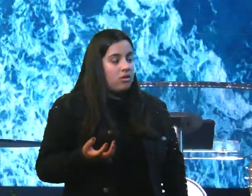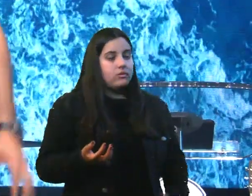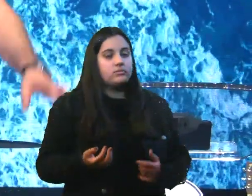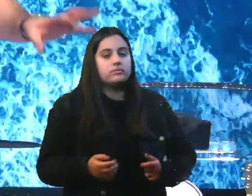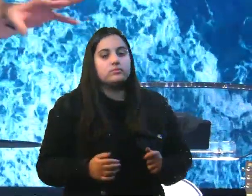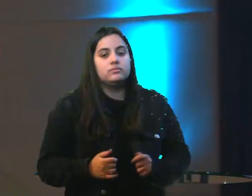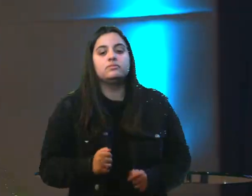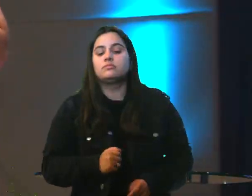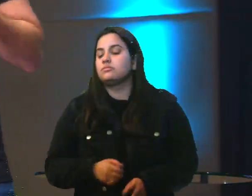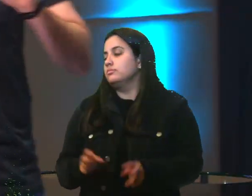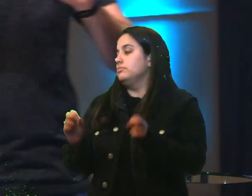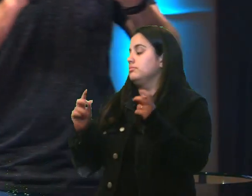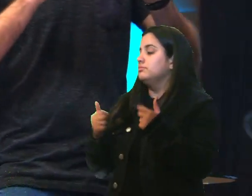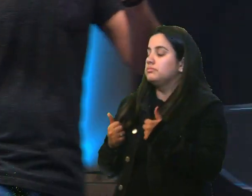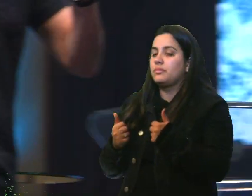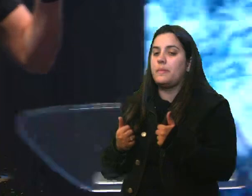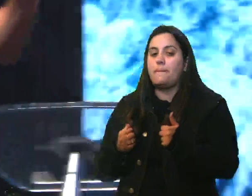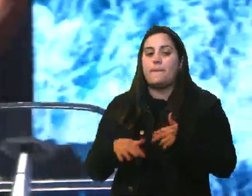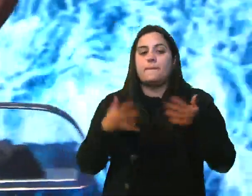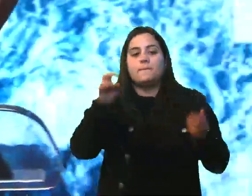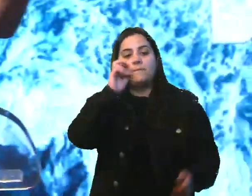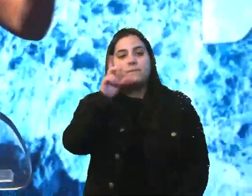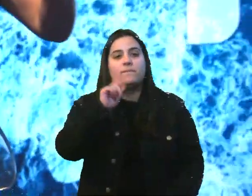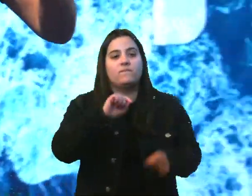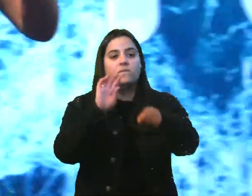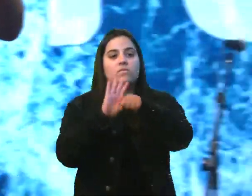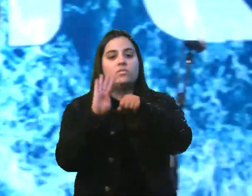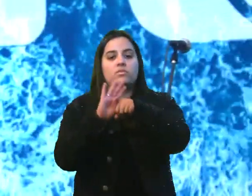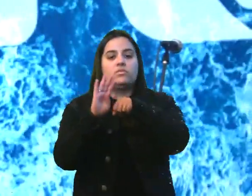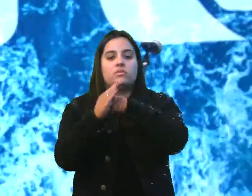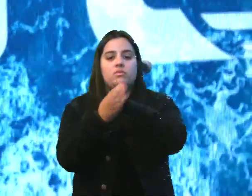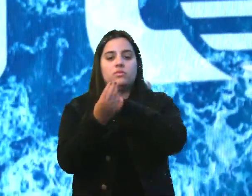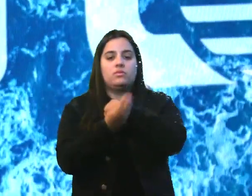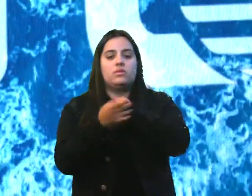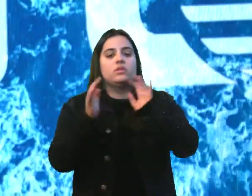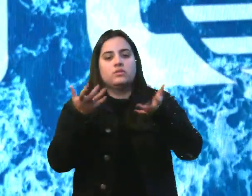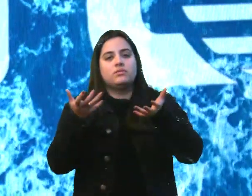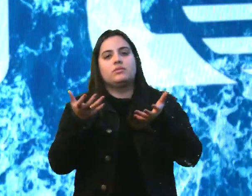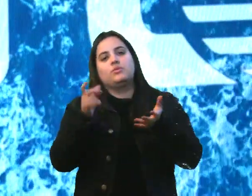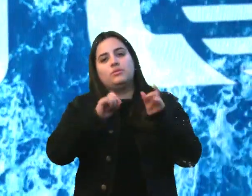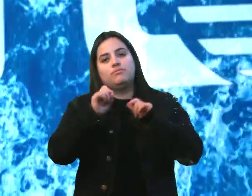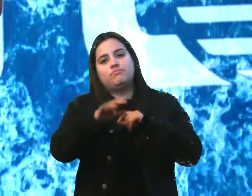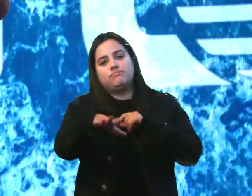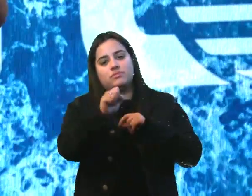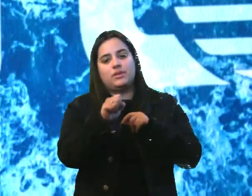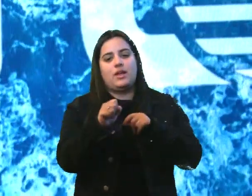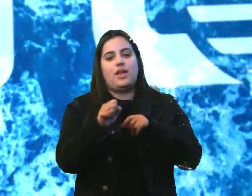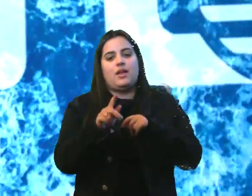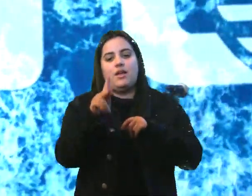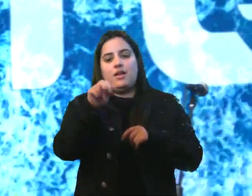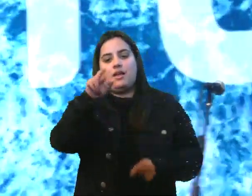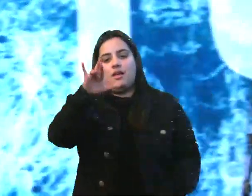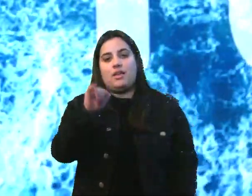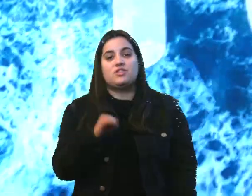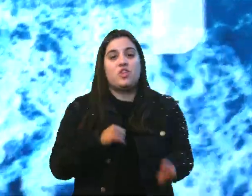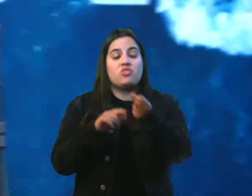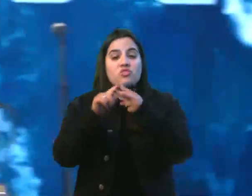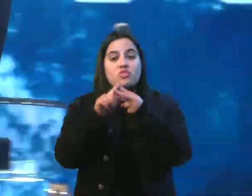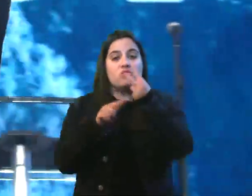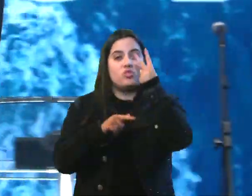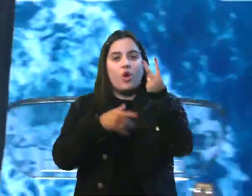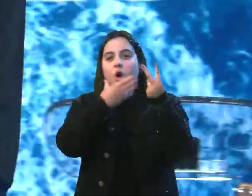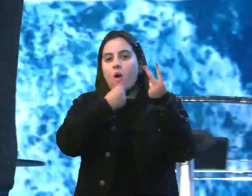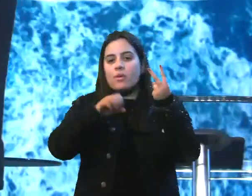Ela, tá bom. Quando eu vi, o bairro inteiro estava mobilizado em pegar a Kiara. Tinha 2 motoqueiros que estavam atrás